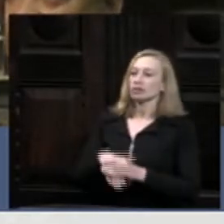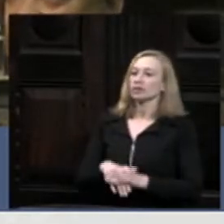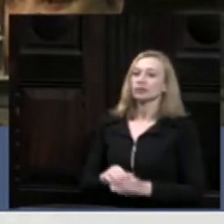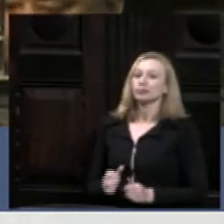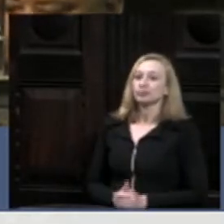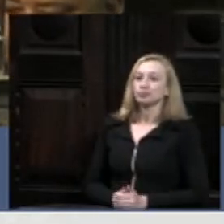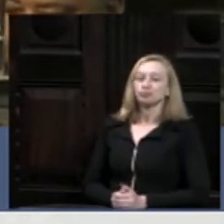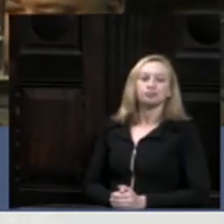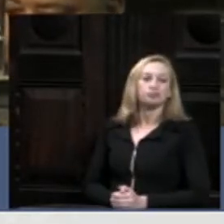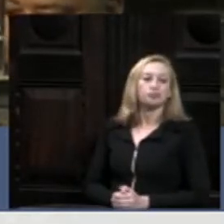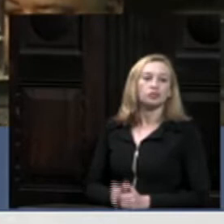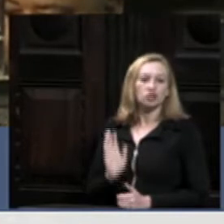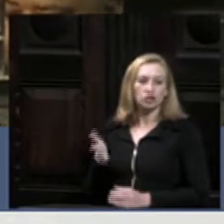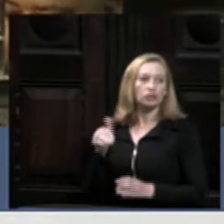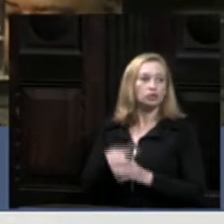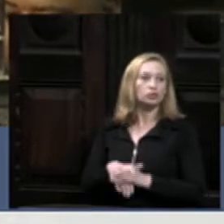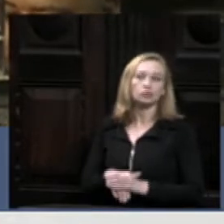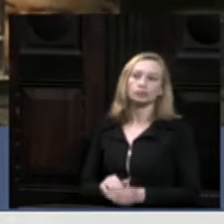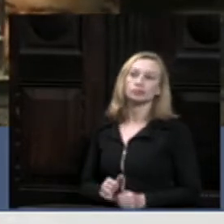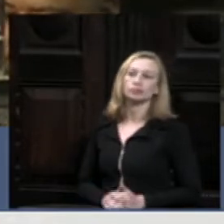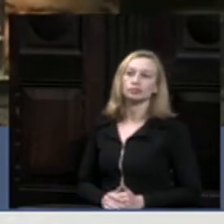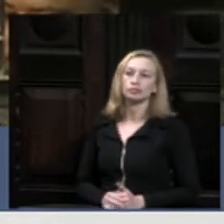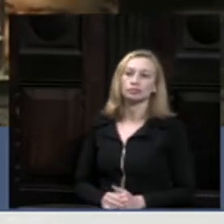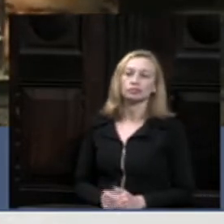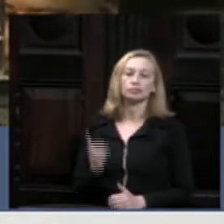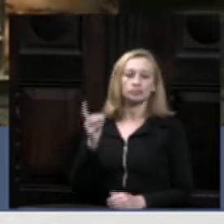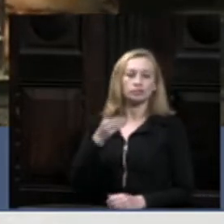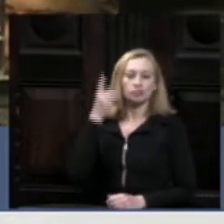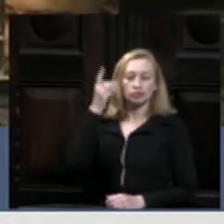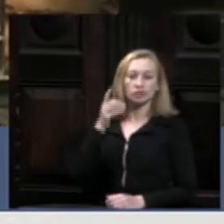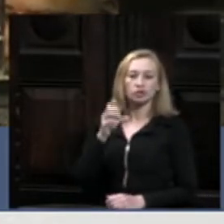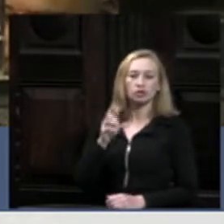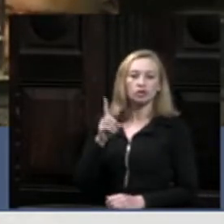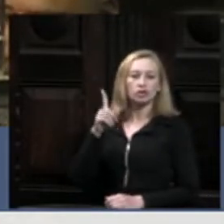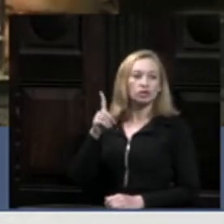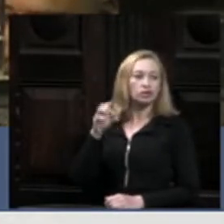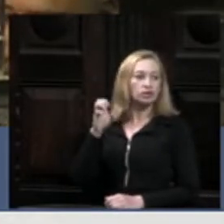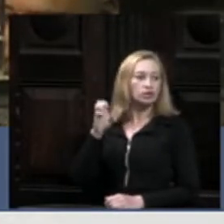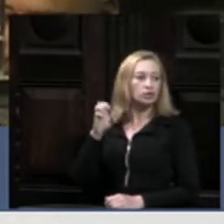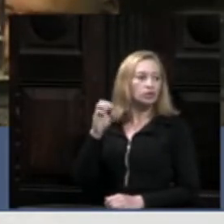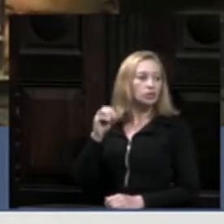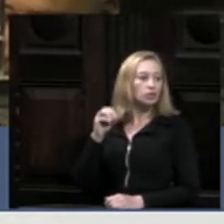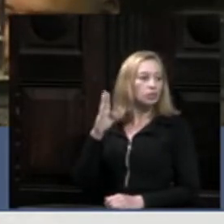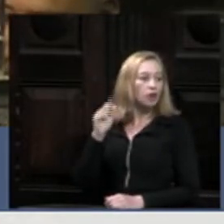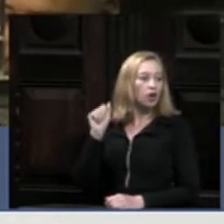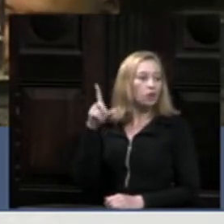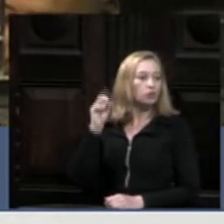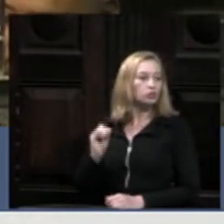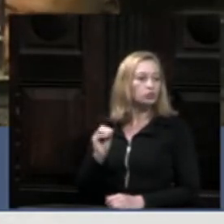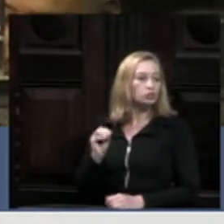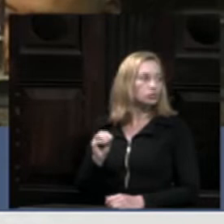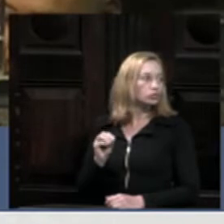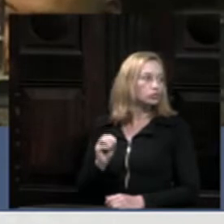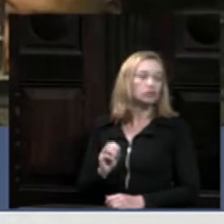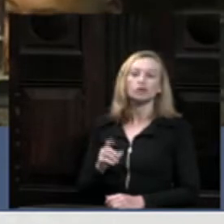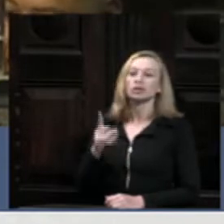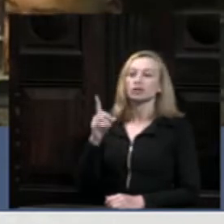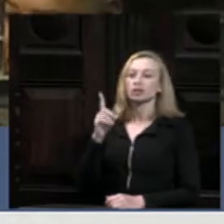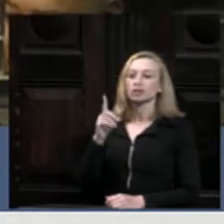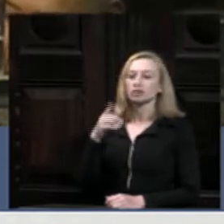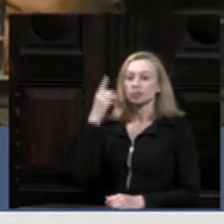Já votou. Deputado Doutor Deodalto. Deputado Fábio